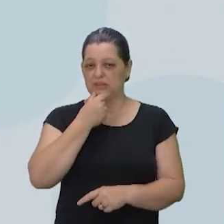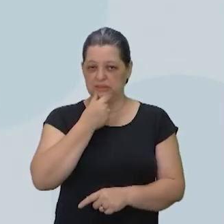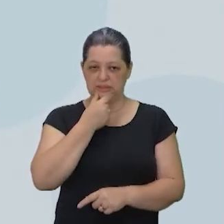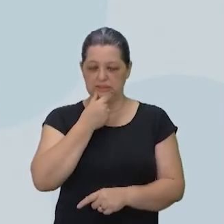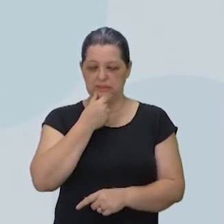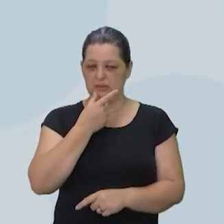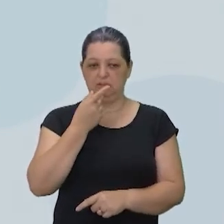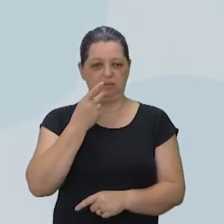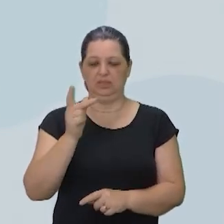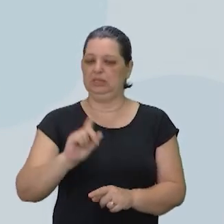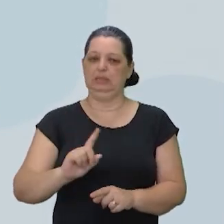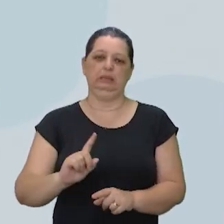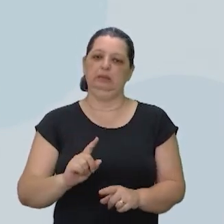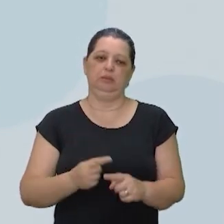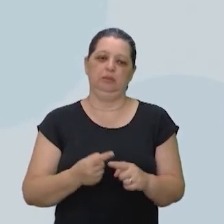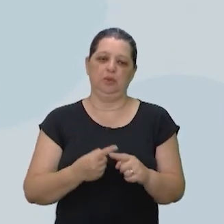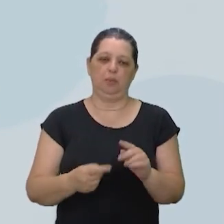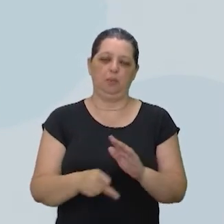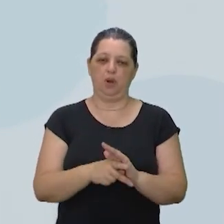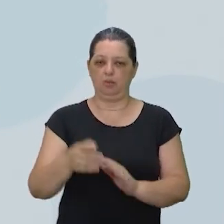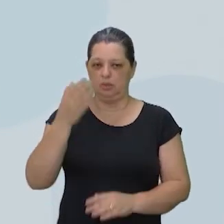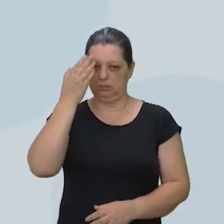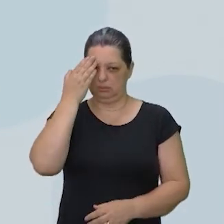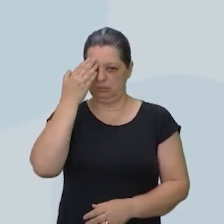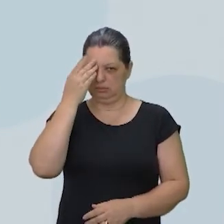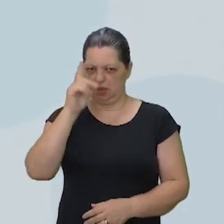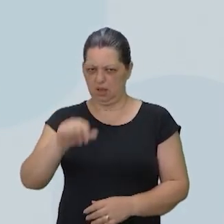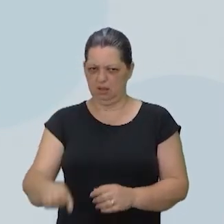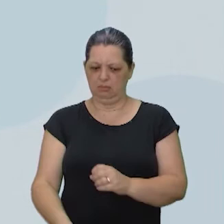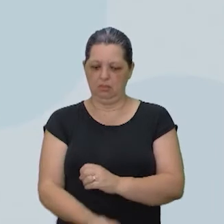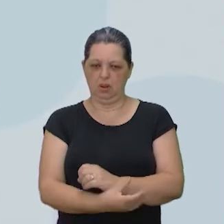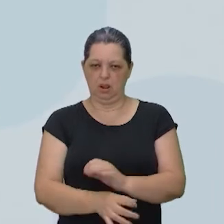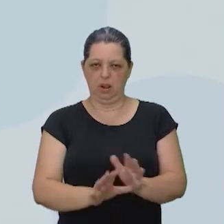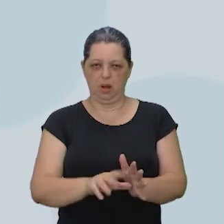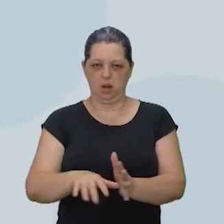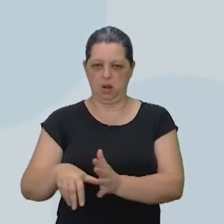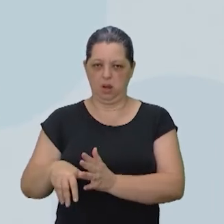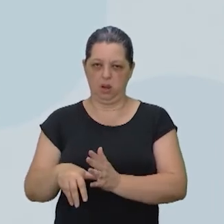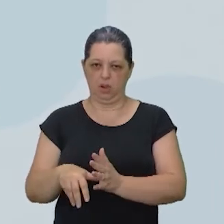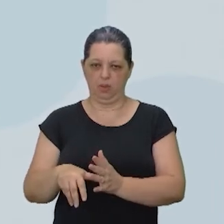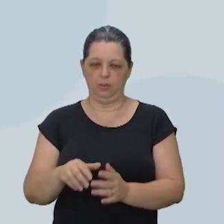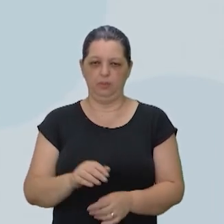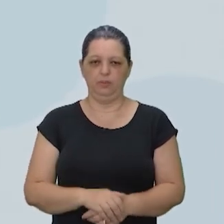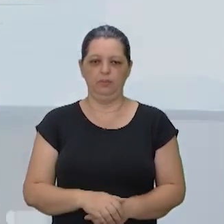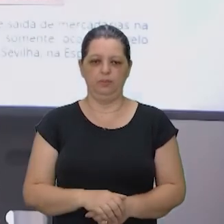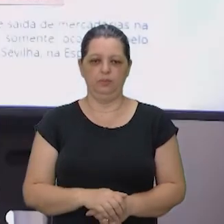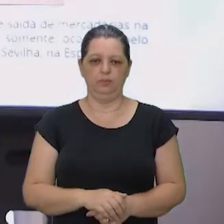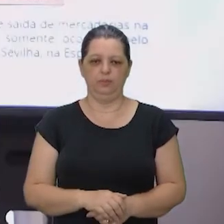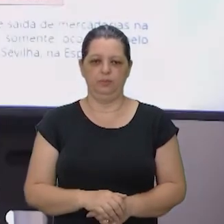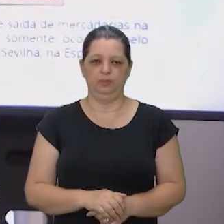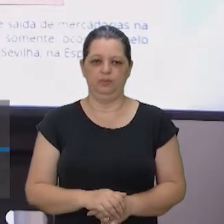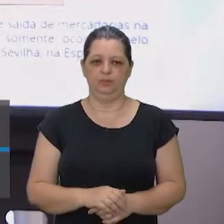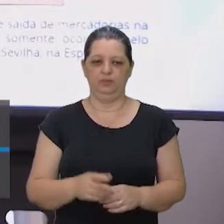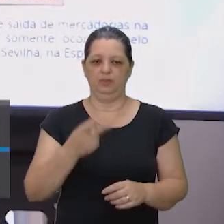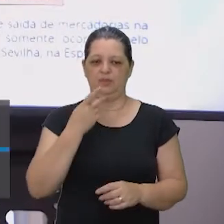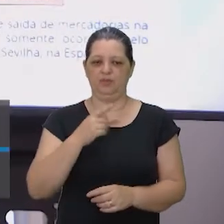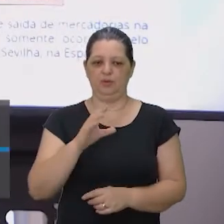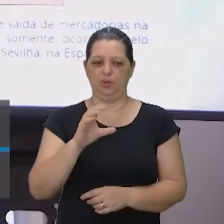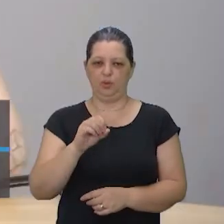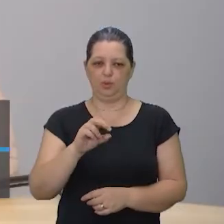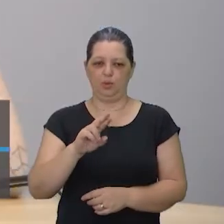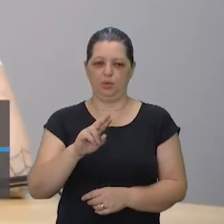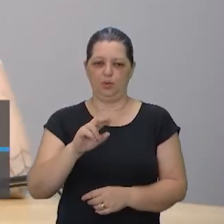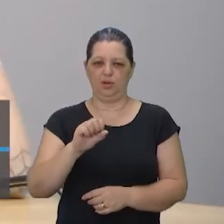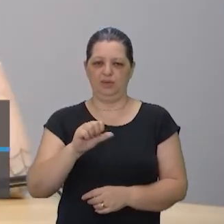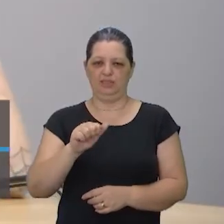piratas. Pegava mal. Porque né? Pirata é um bucaneiro, é um ladrão. Eles chamavam de corsários da rainha. Ah,